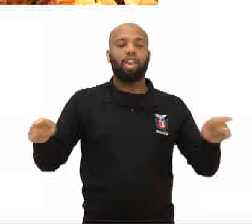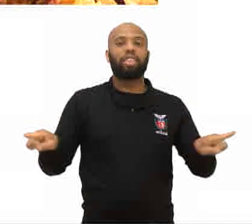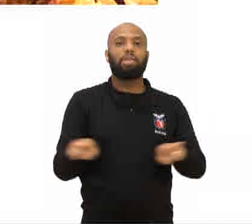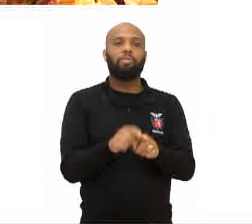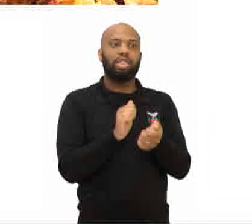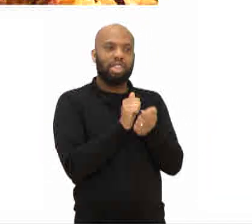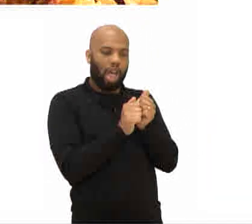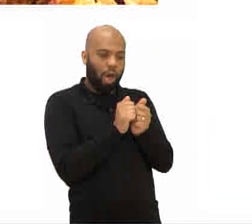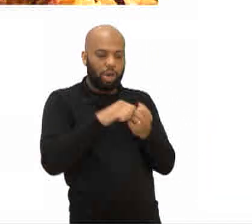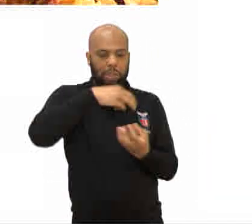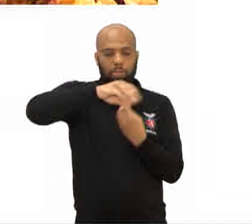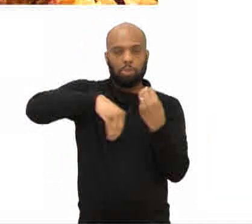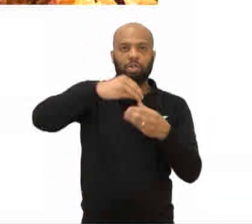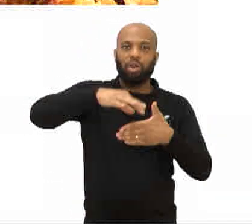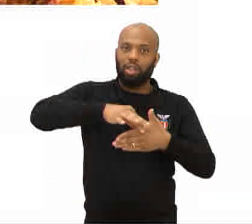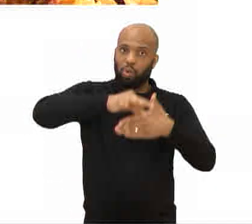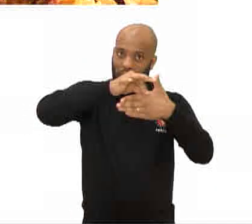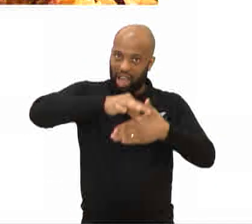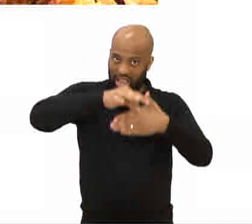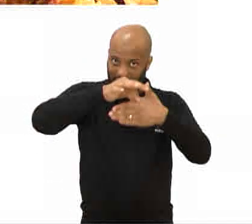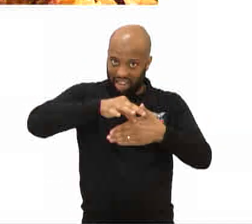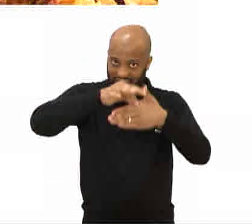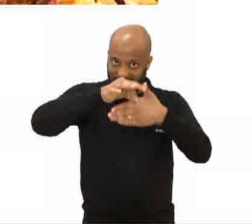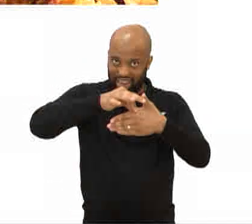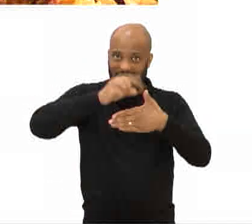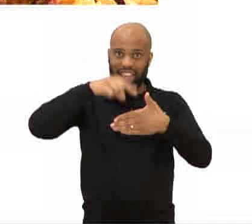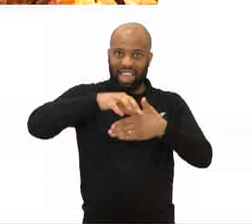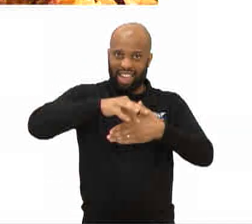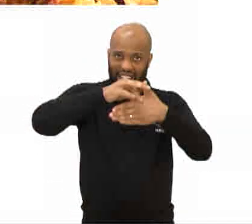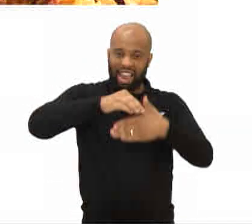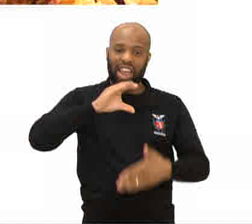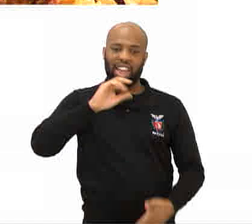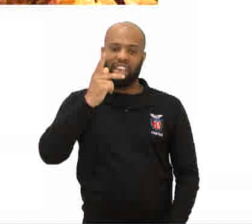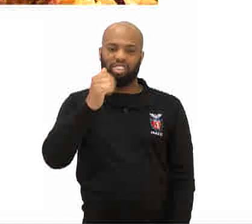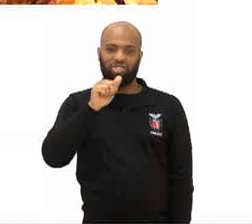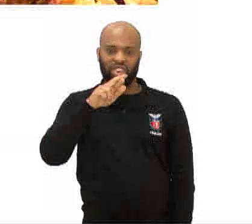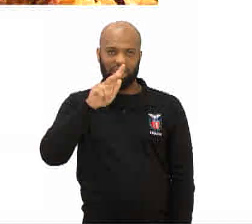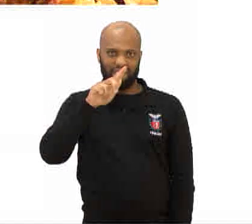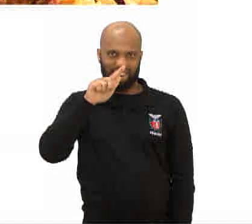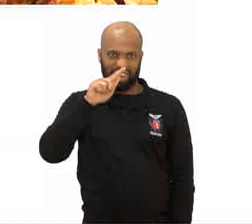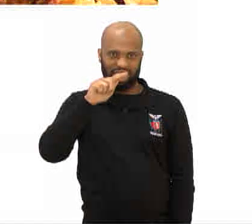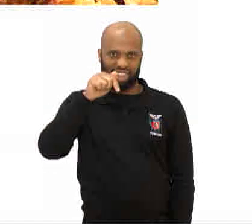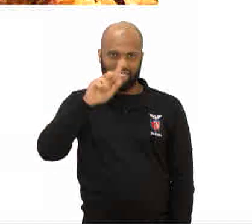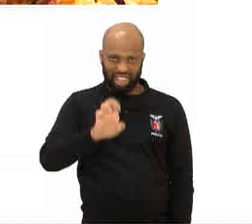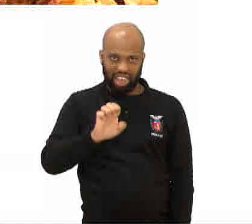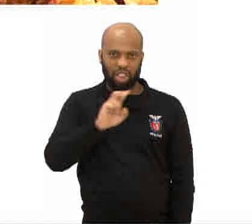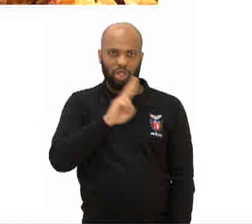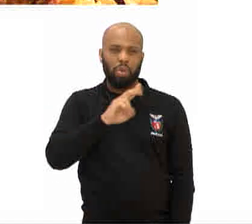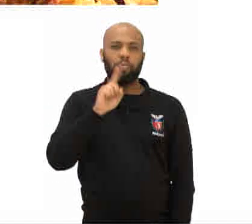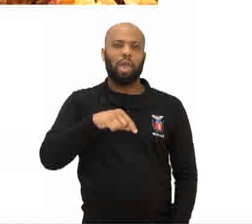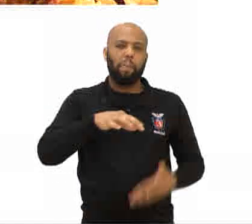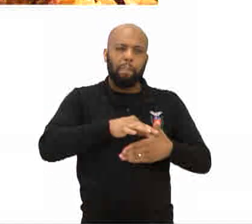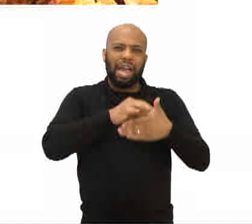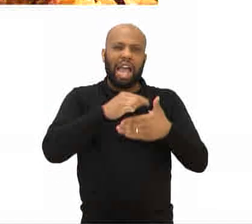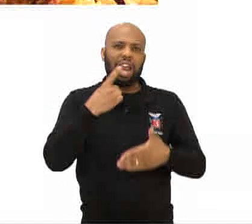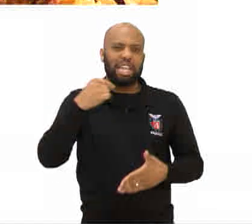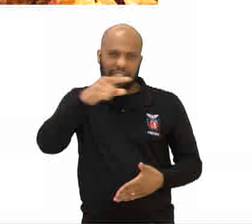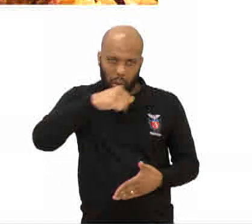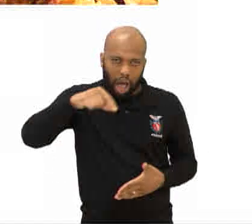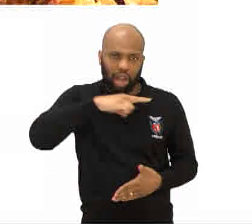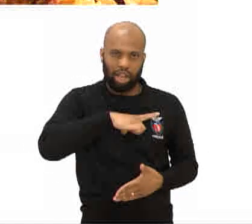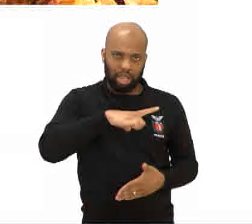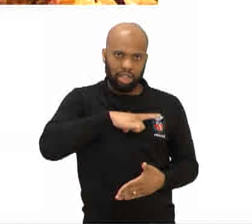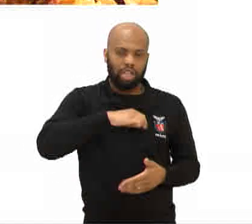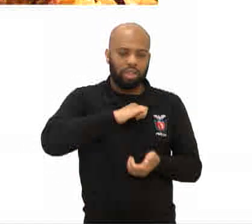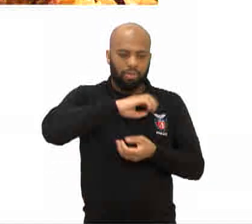de carreteiro, ele é feito com carne, com charque e arroz, né? Aquela carne de sal lá. E aí